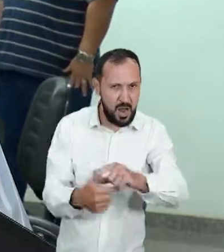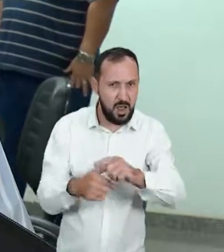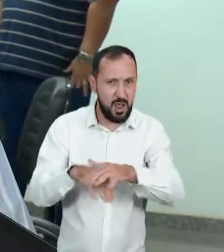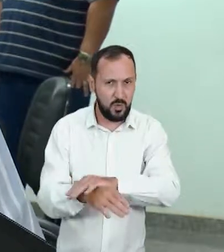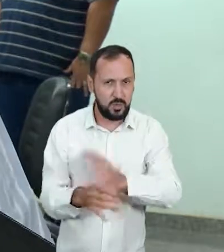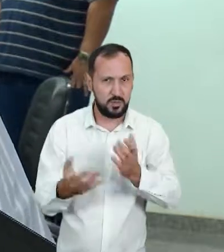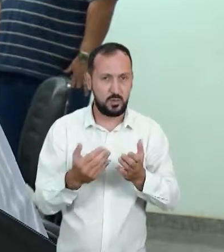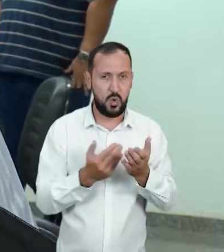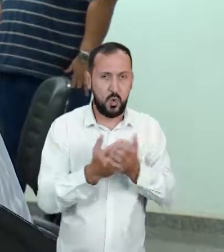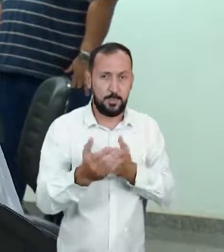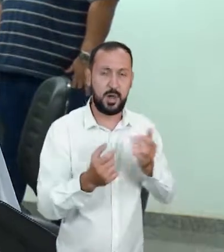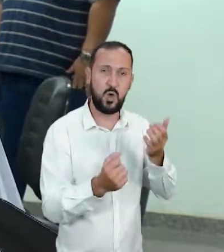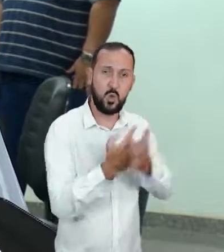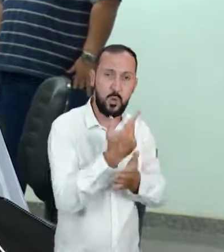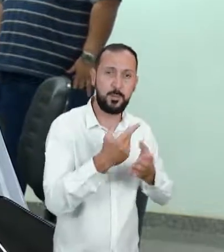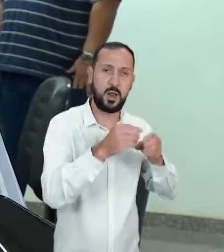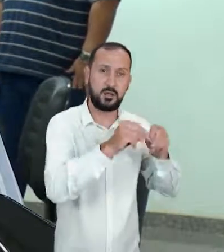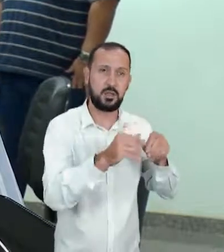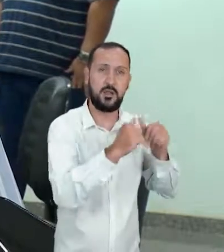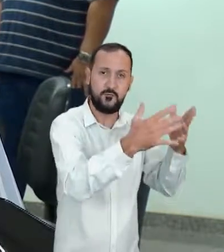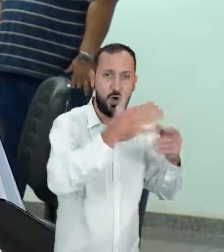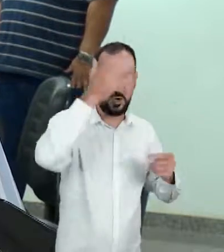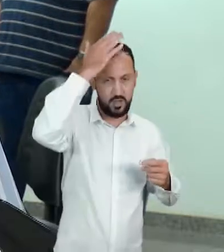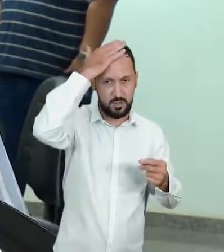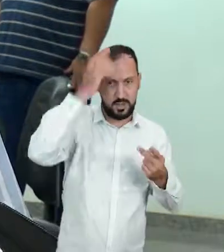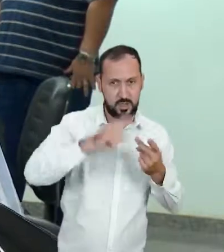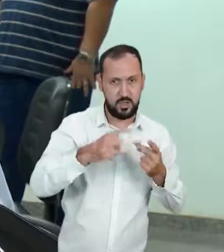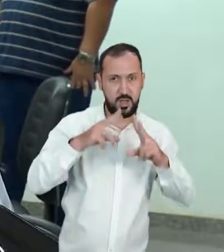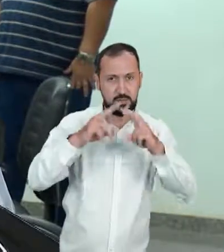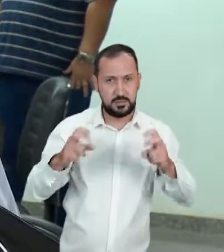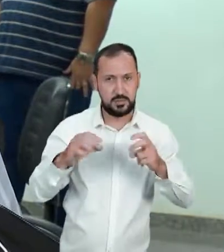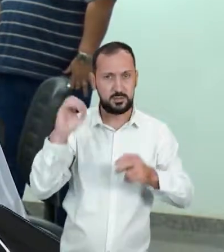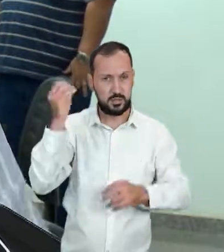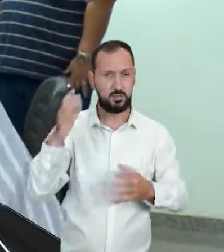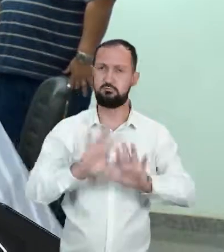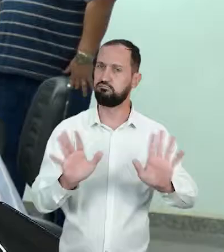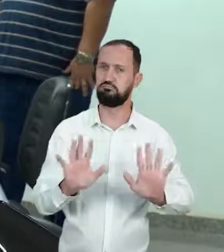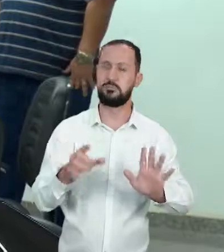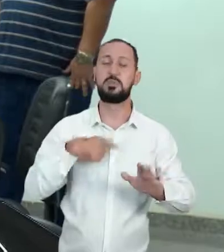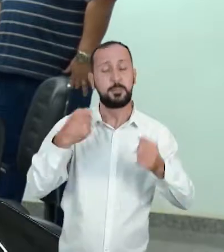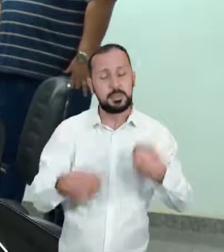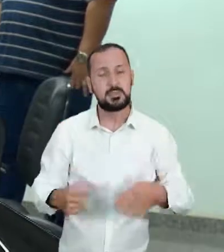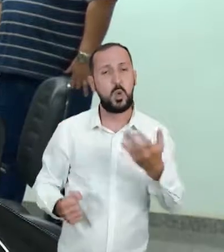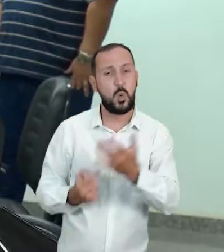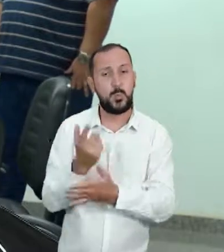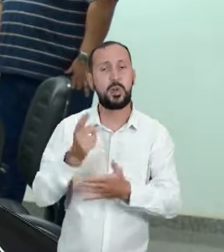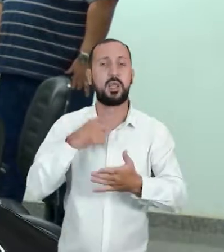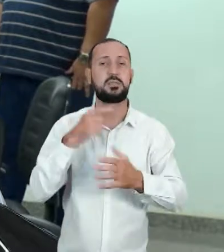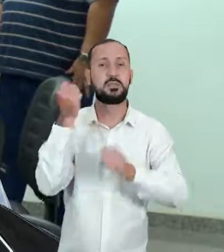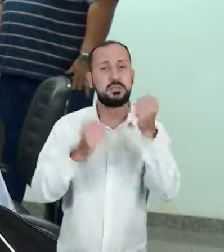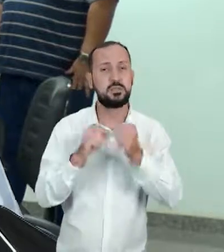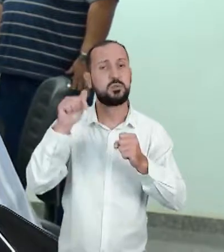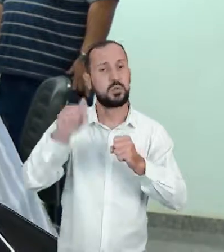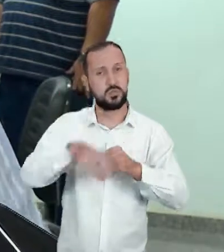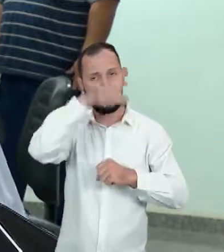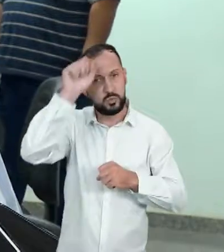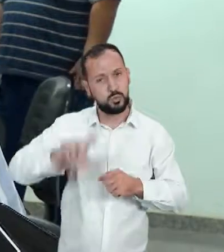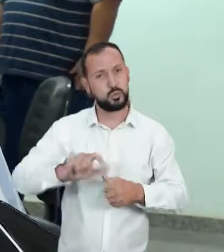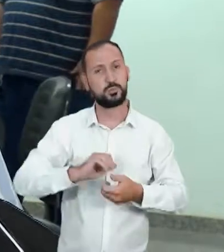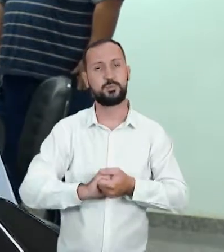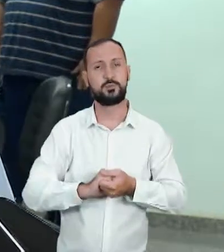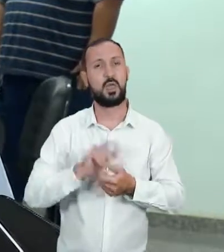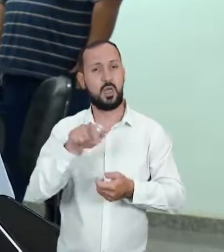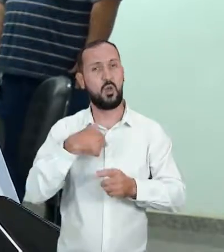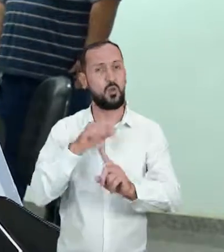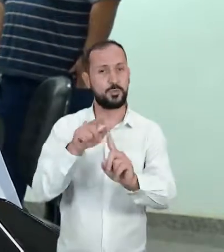tradicional, nós vamos pegar e começar a comprar tereré do Paraná, Santa Catarina, do Rio Grande do Sul. Nós queremos comprar das indústrias que a gente sempre comprou do estado